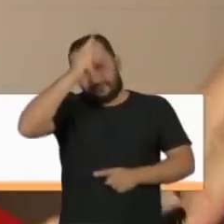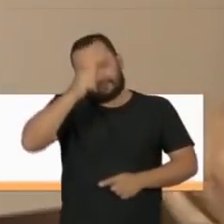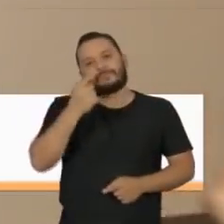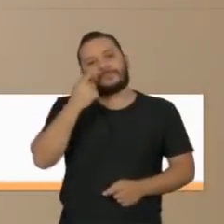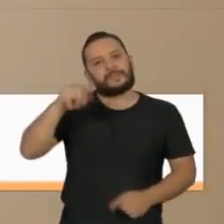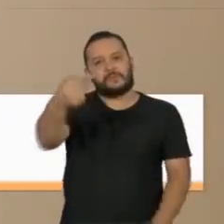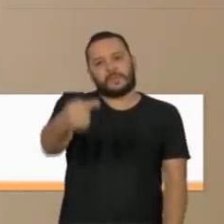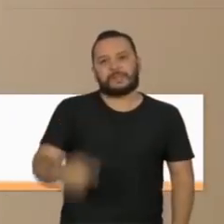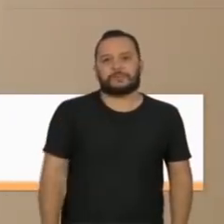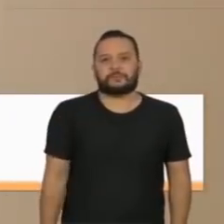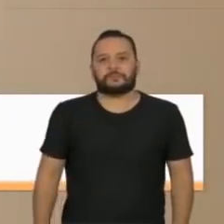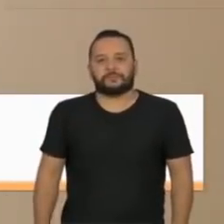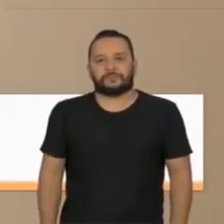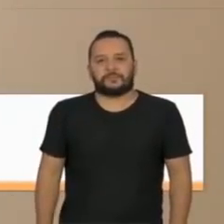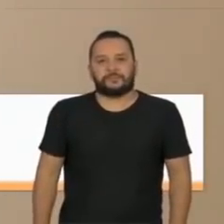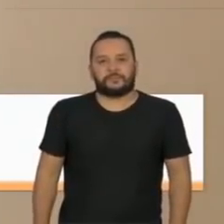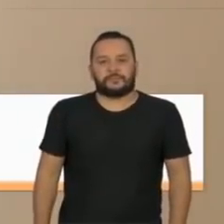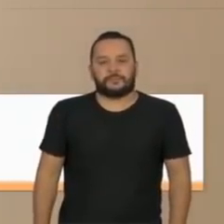gente volta já.